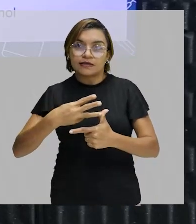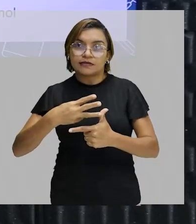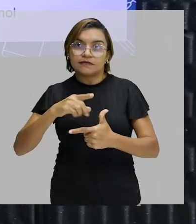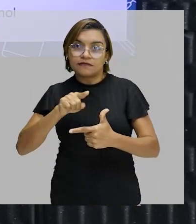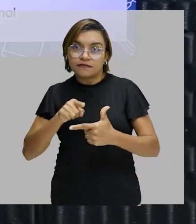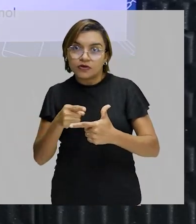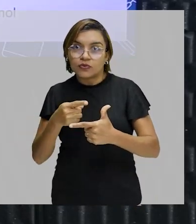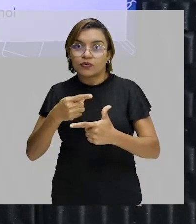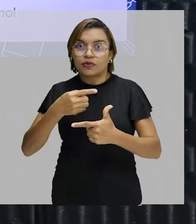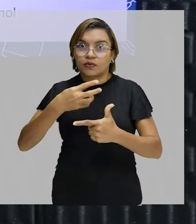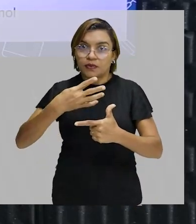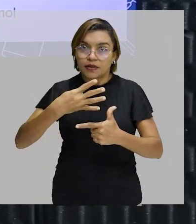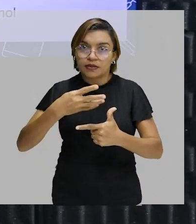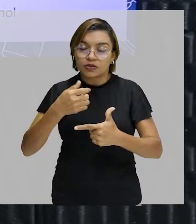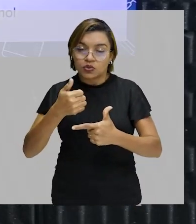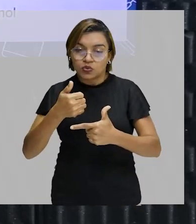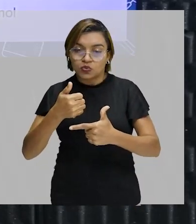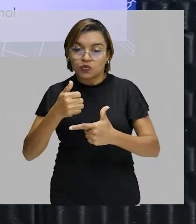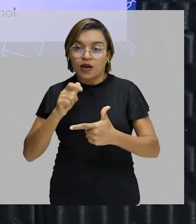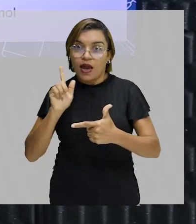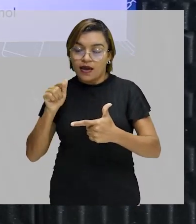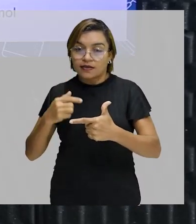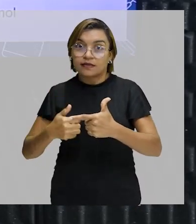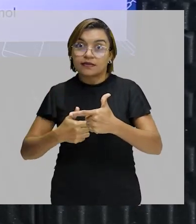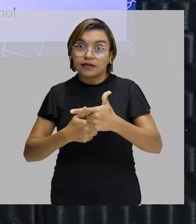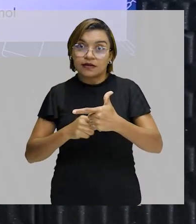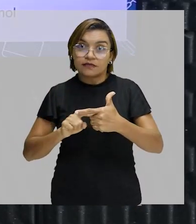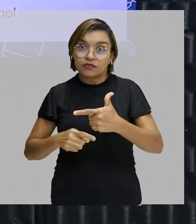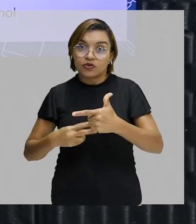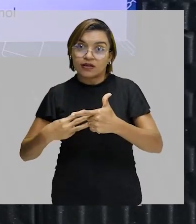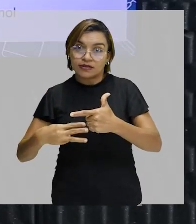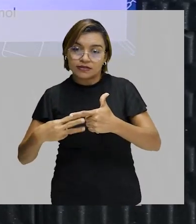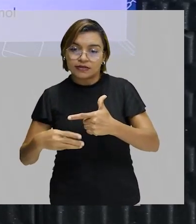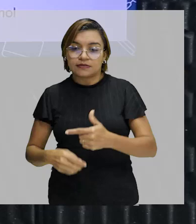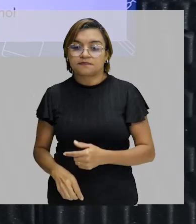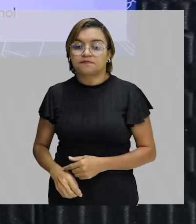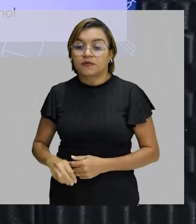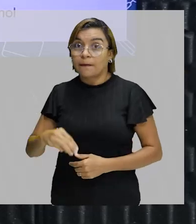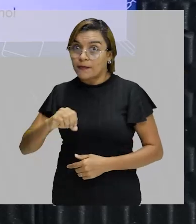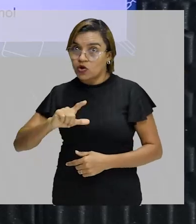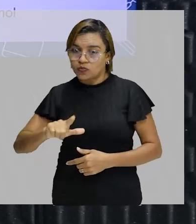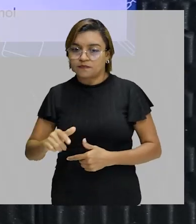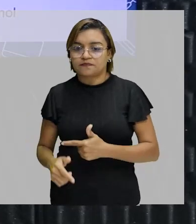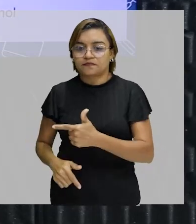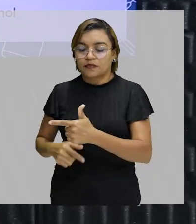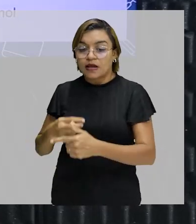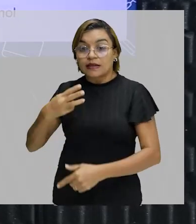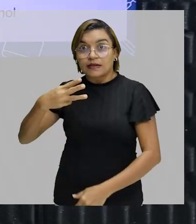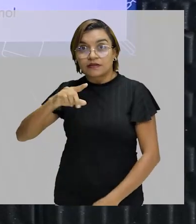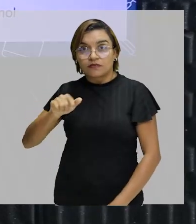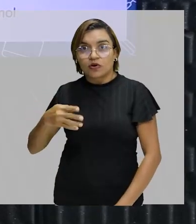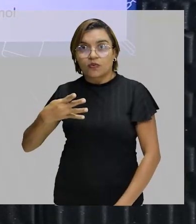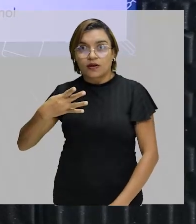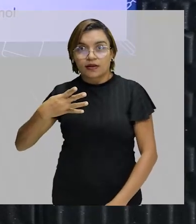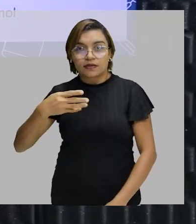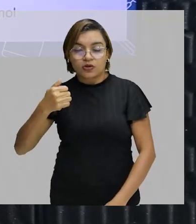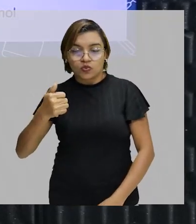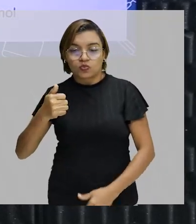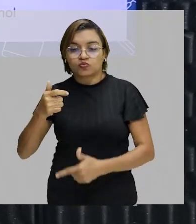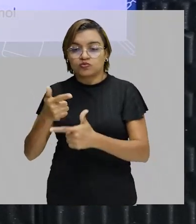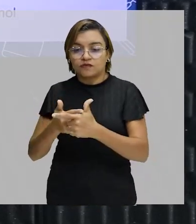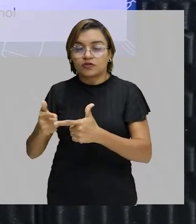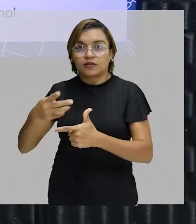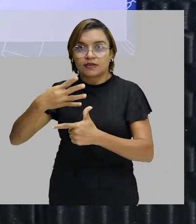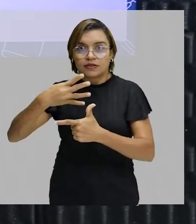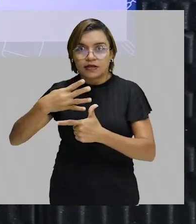1,33 mol, certo? E 3,41 dividido por 3,41, 1 mol. Então, nós chegamos